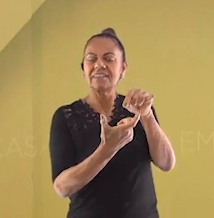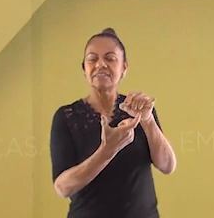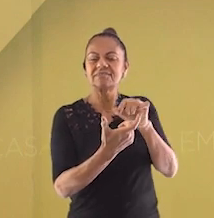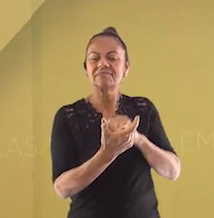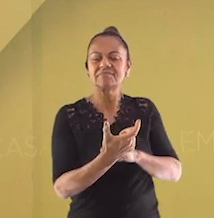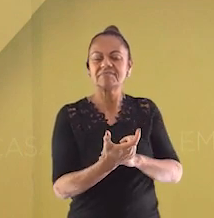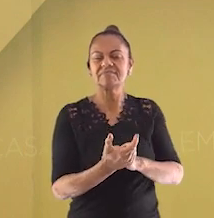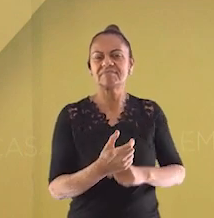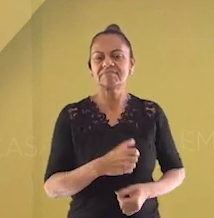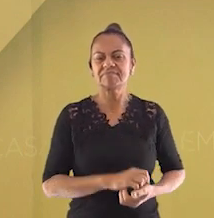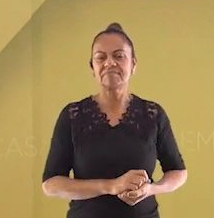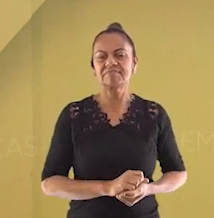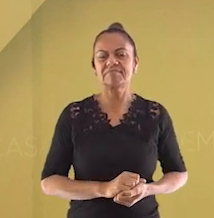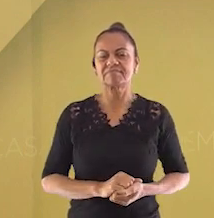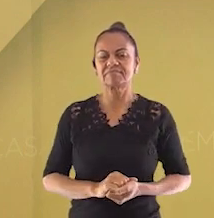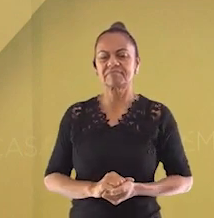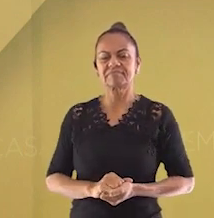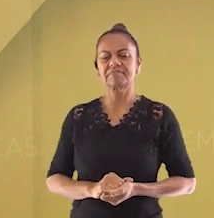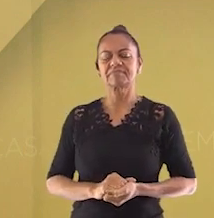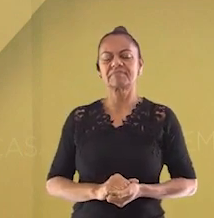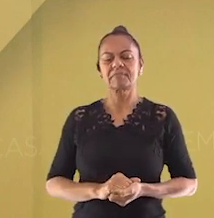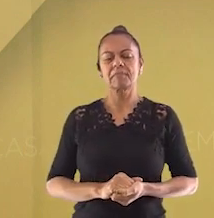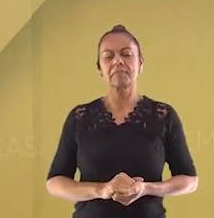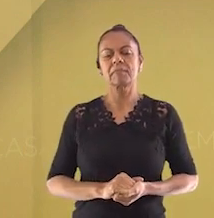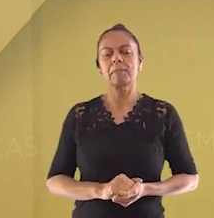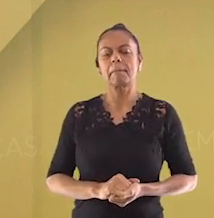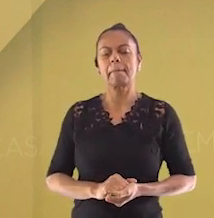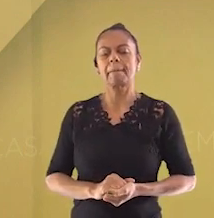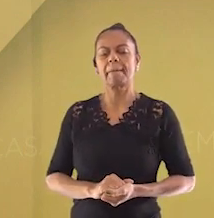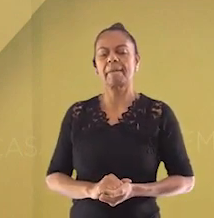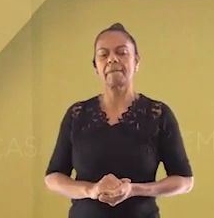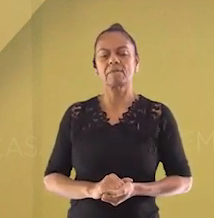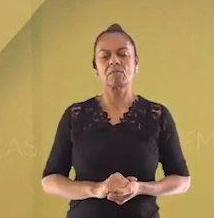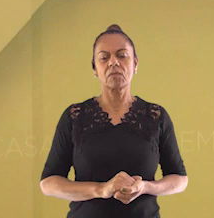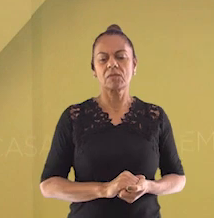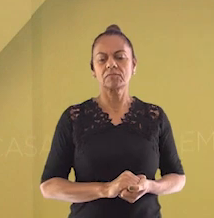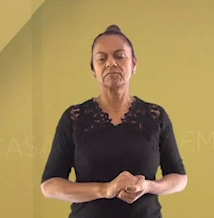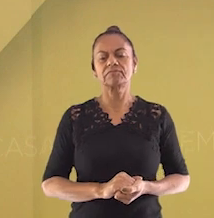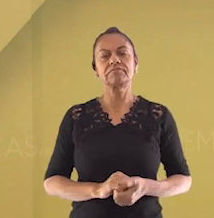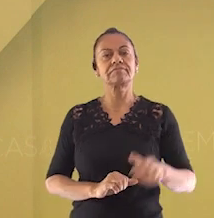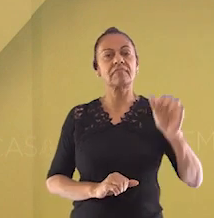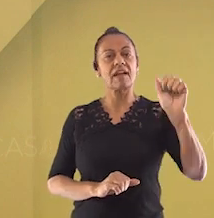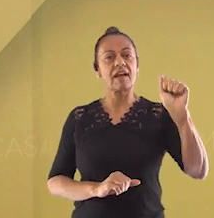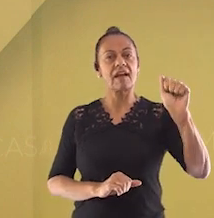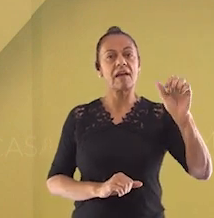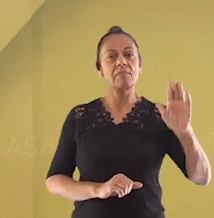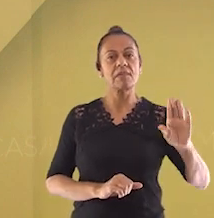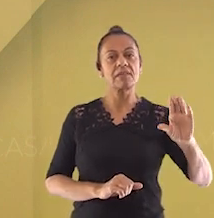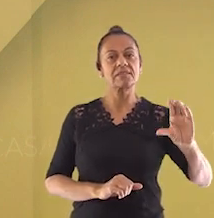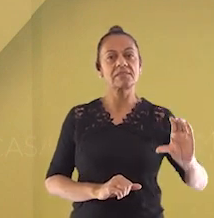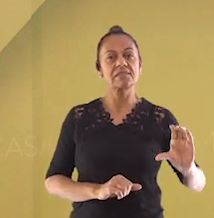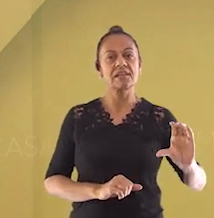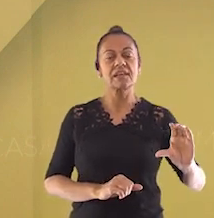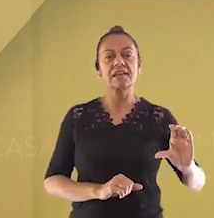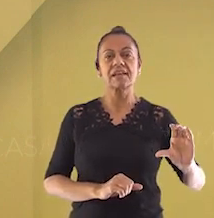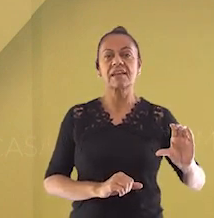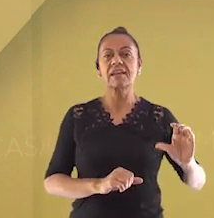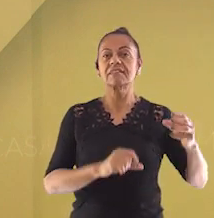Play B Plays ou C play